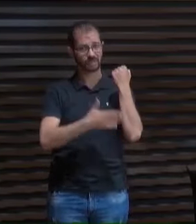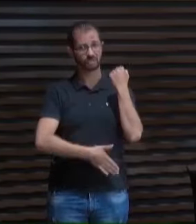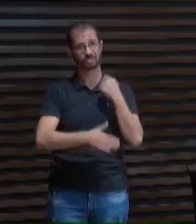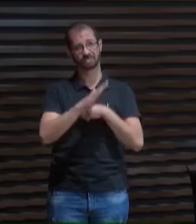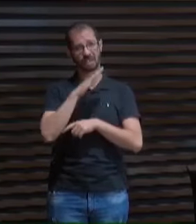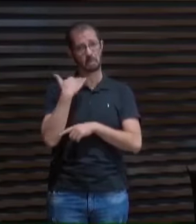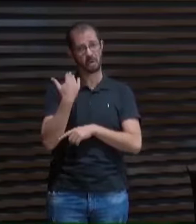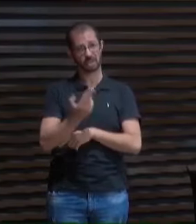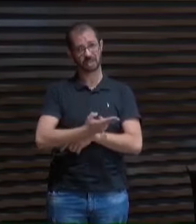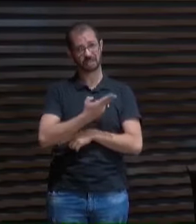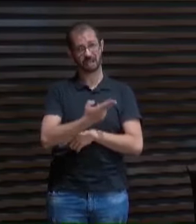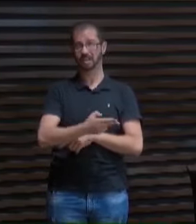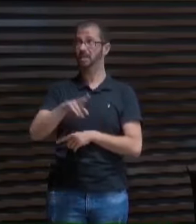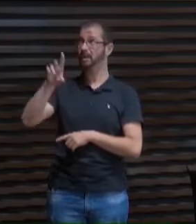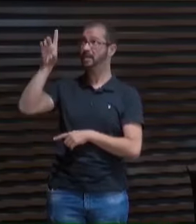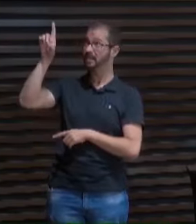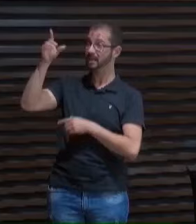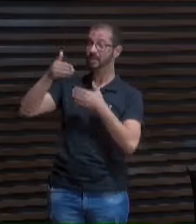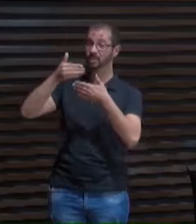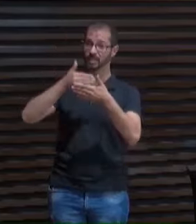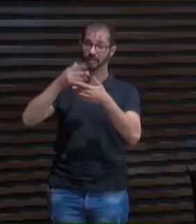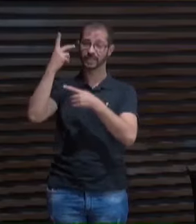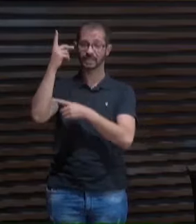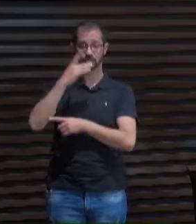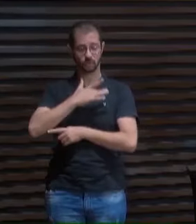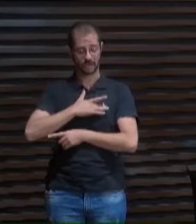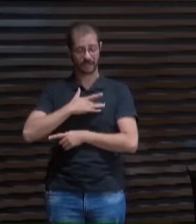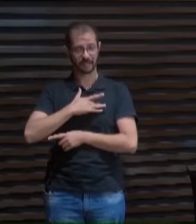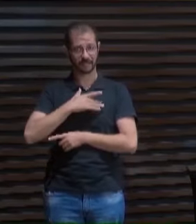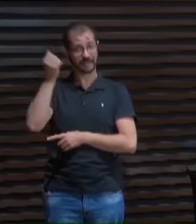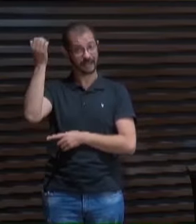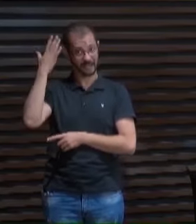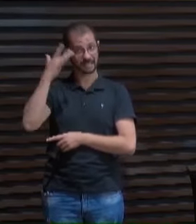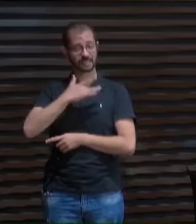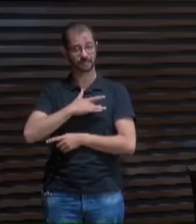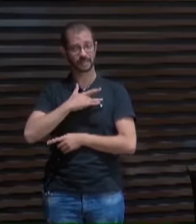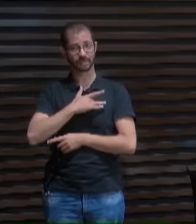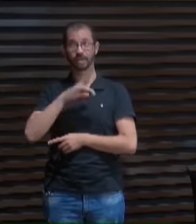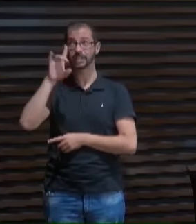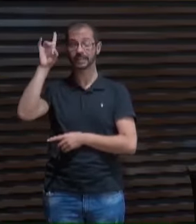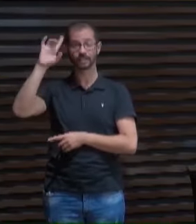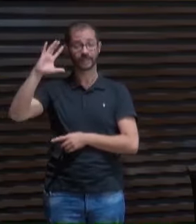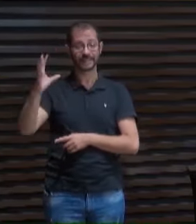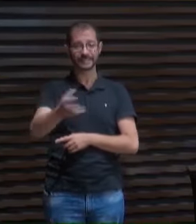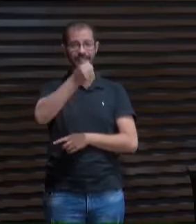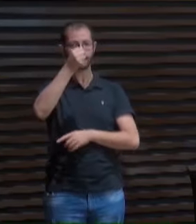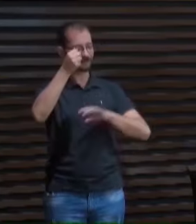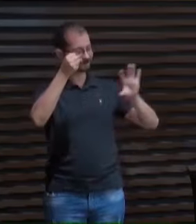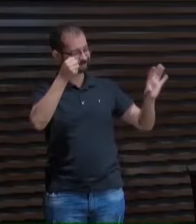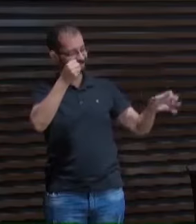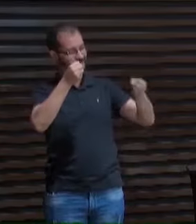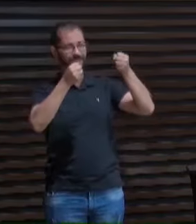mas Deus por sua graça e sua misericórdia ele vem resgatar esse pecador se